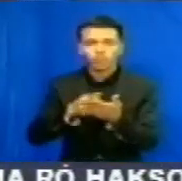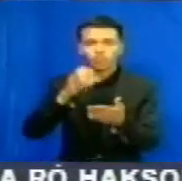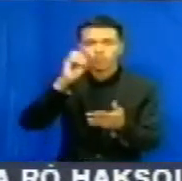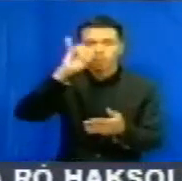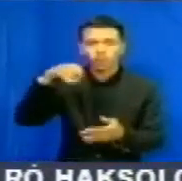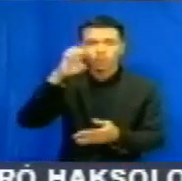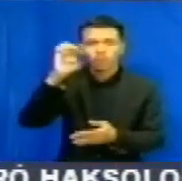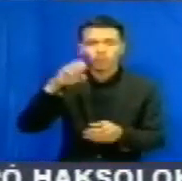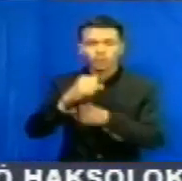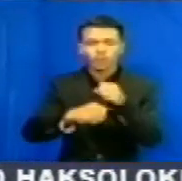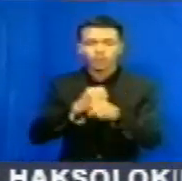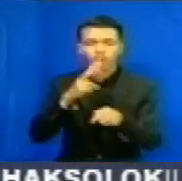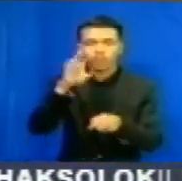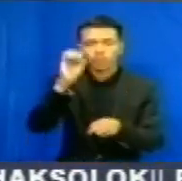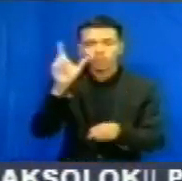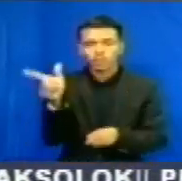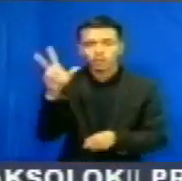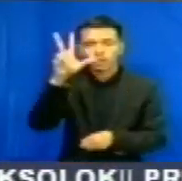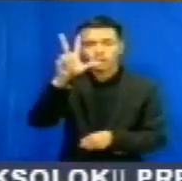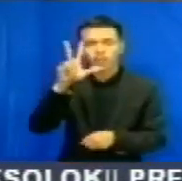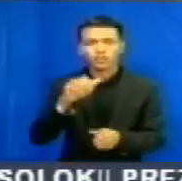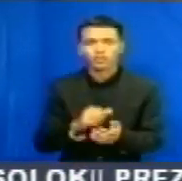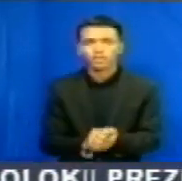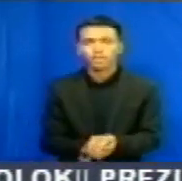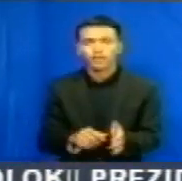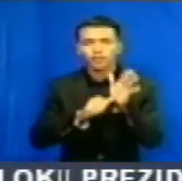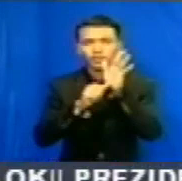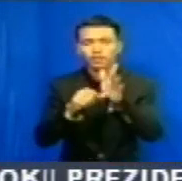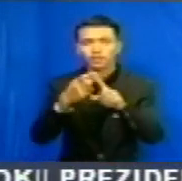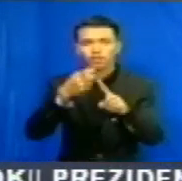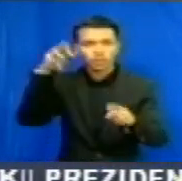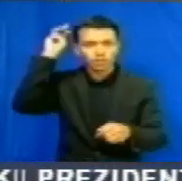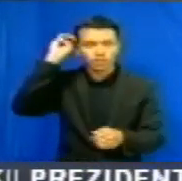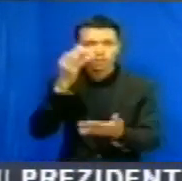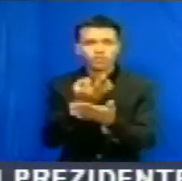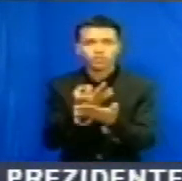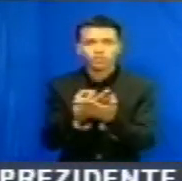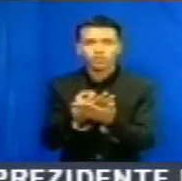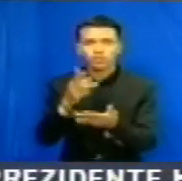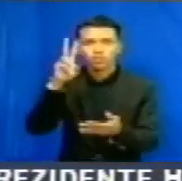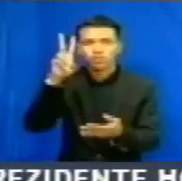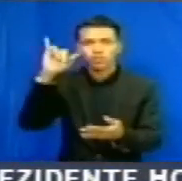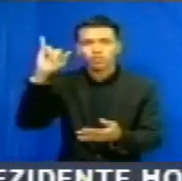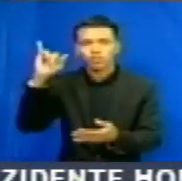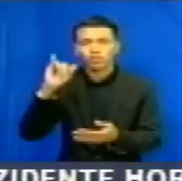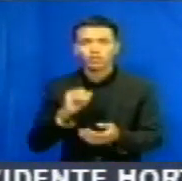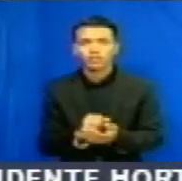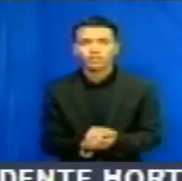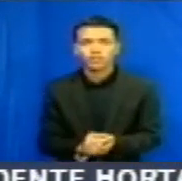orçamento geral do Estado Batinan Rihun Ruoro Nula Recintolo. Nebe apresenta o Ministro Finanças Rui Augusto